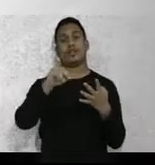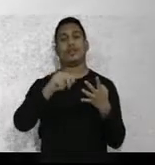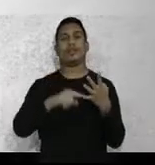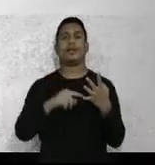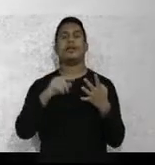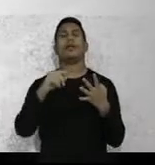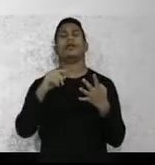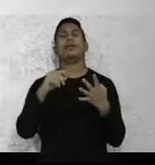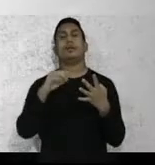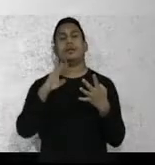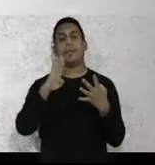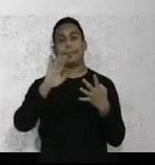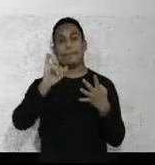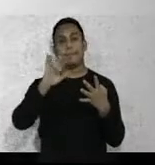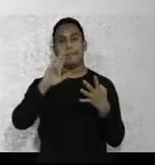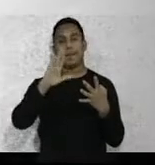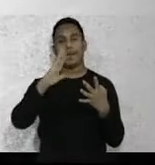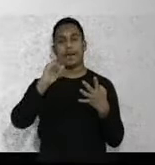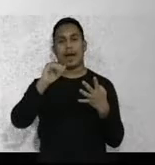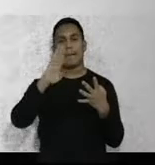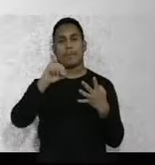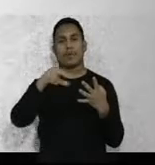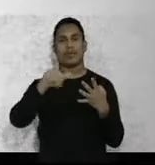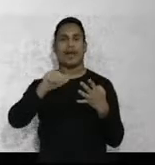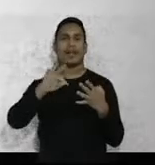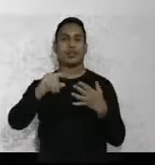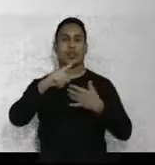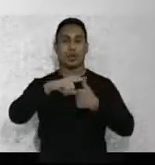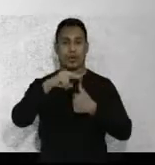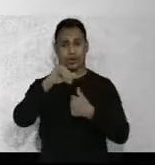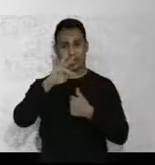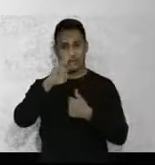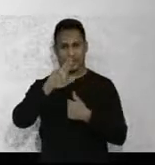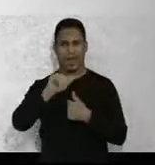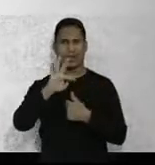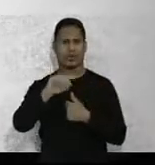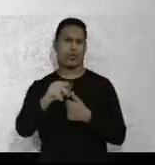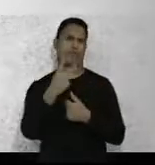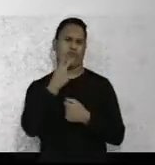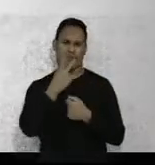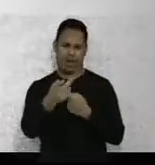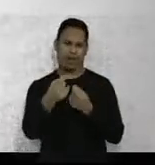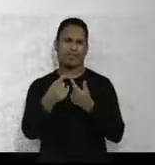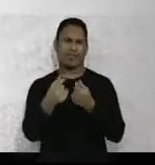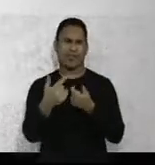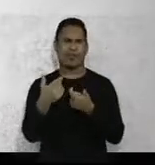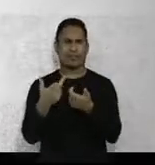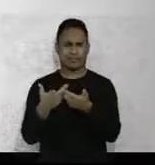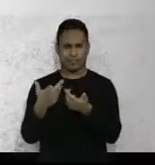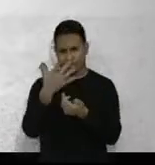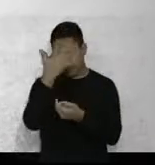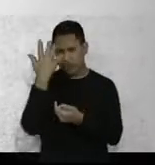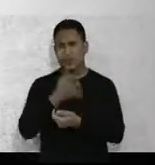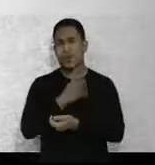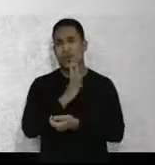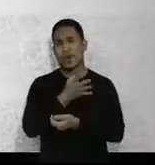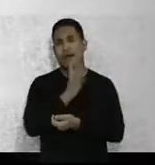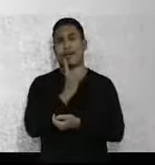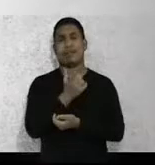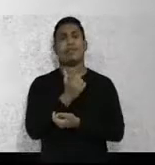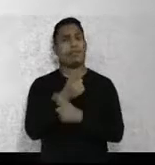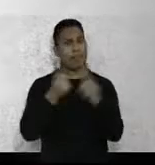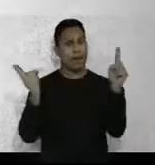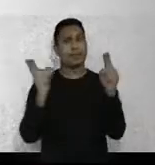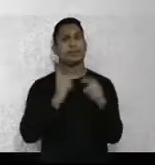que é interessante do nitrato é que ele não necessariamente vai ser utilizado como suplemento, ele está presente em muitos alimentos. Então, é por isso que eu quis trazer isso, para vocês